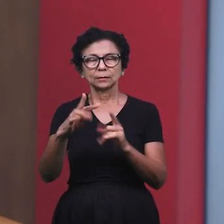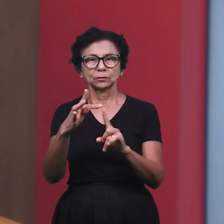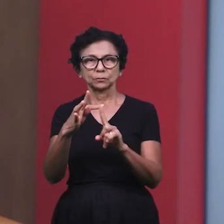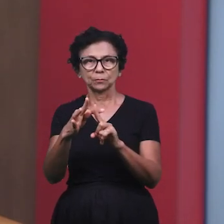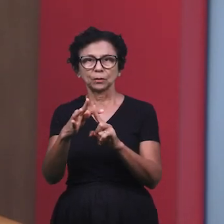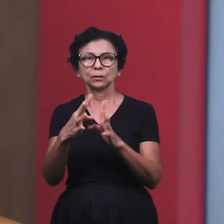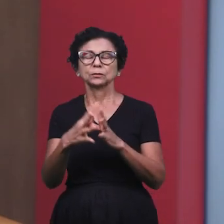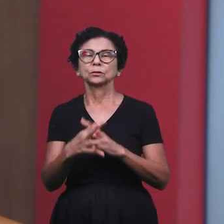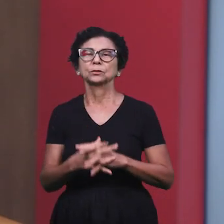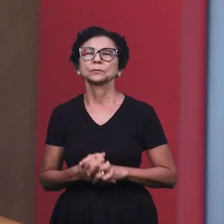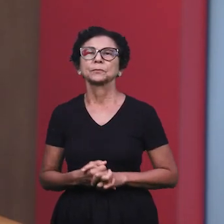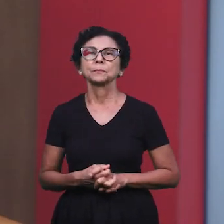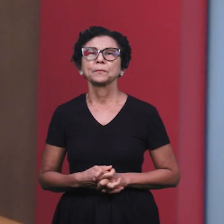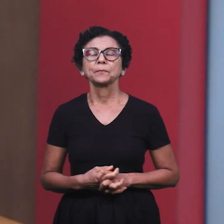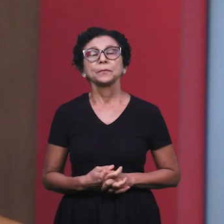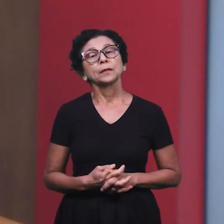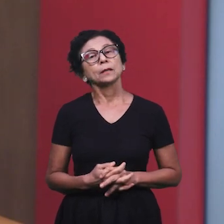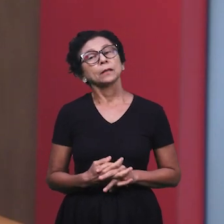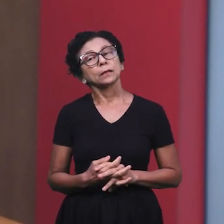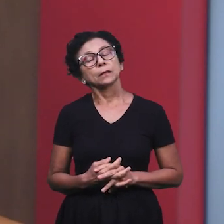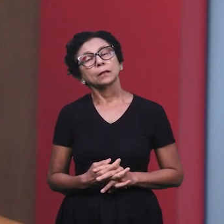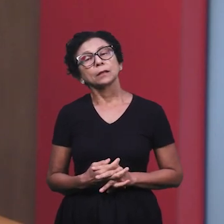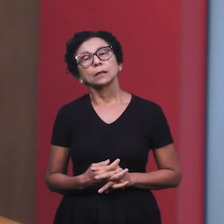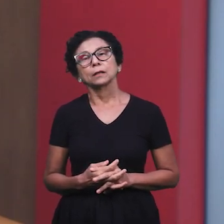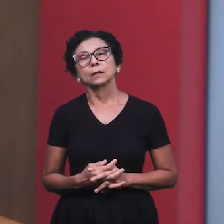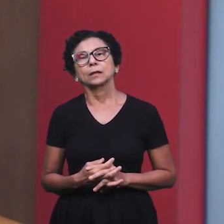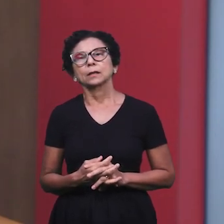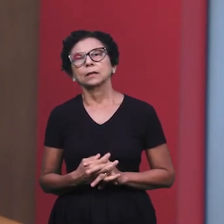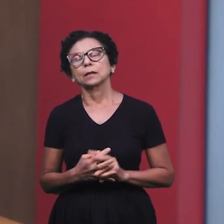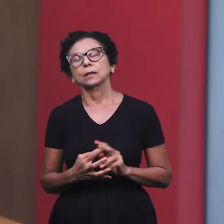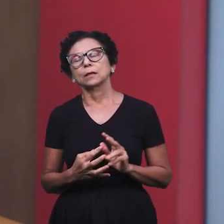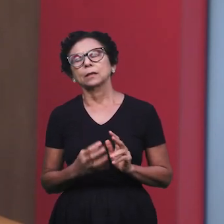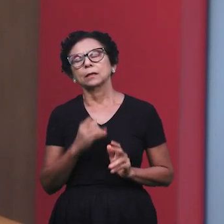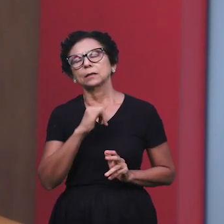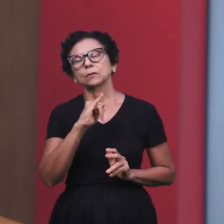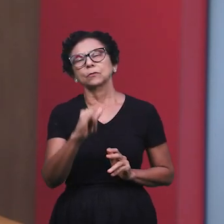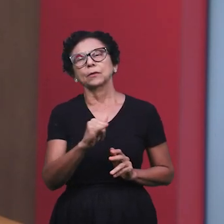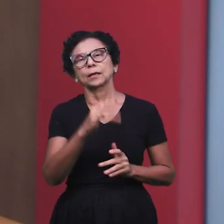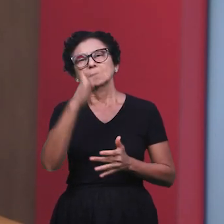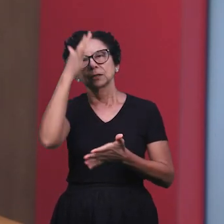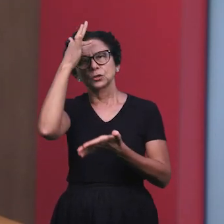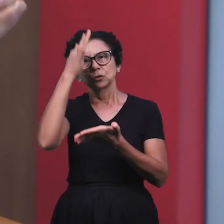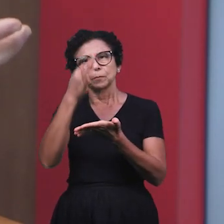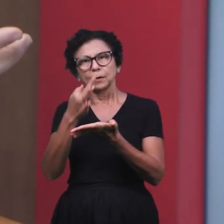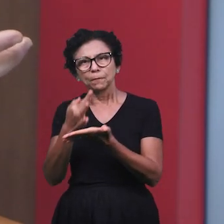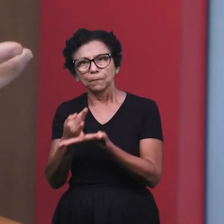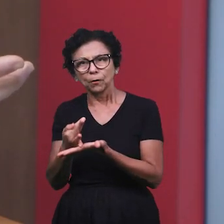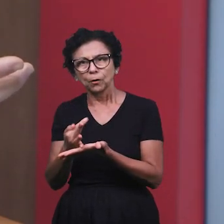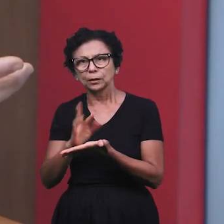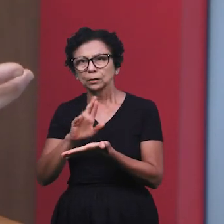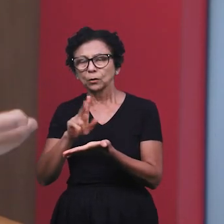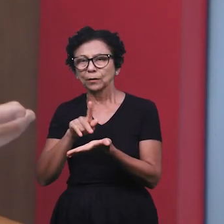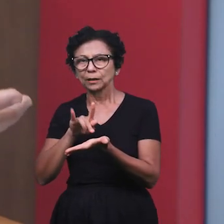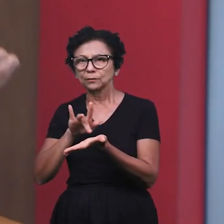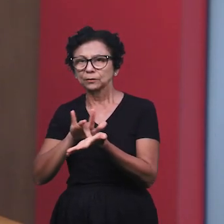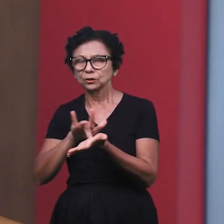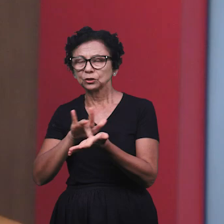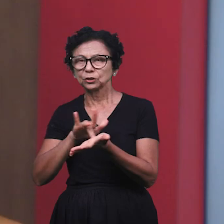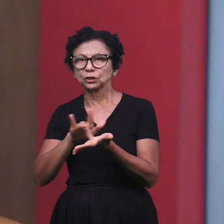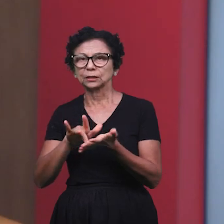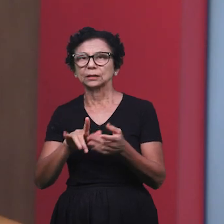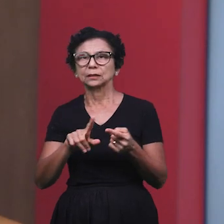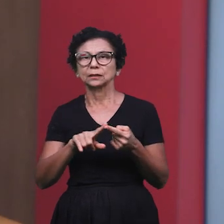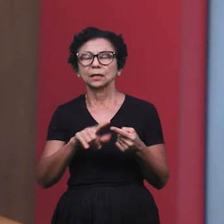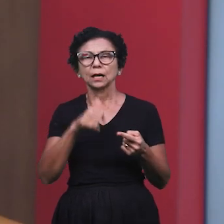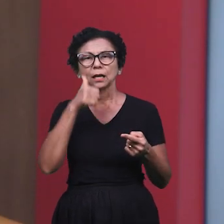narra, né, da fé não fingida que houve na avó Lloyd,